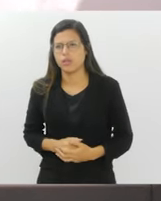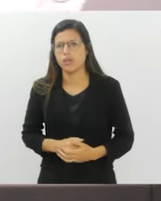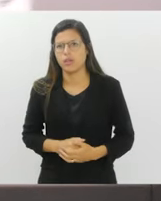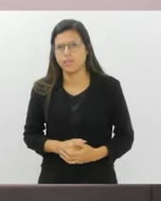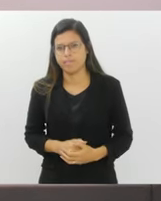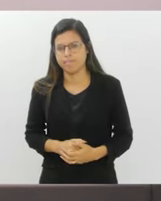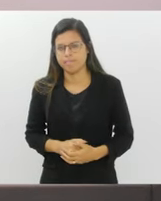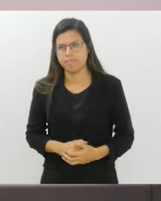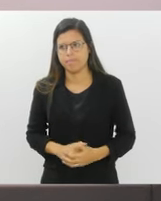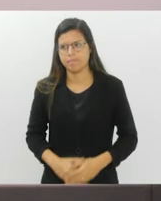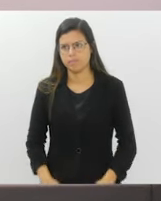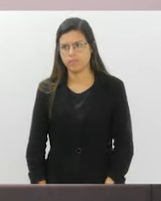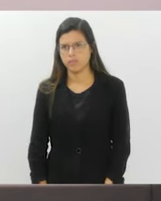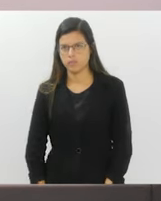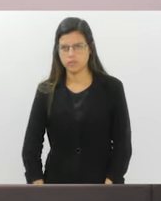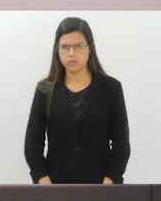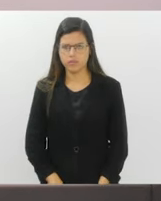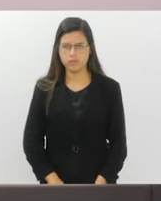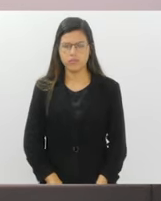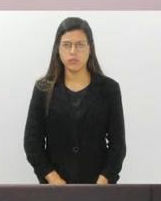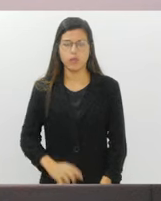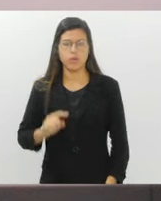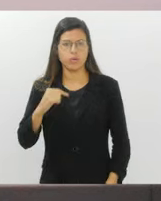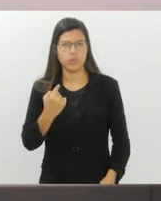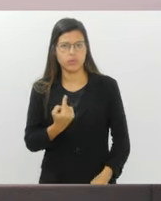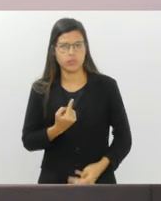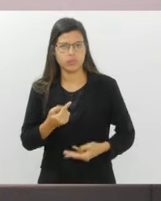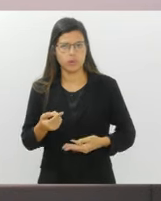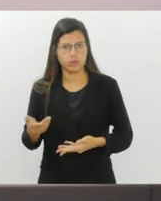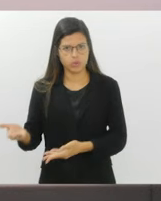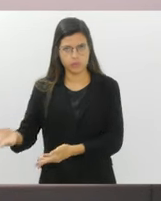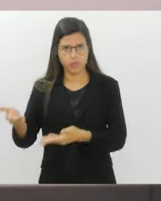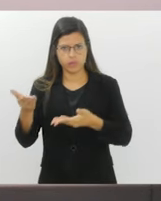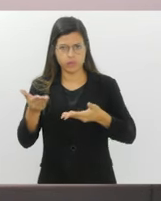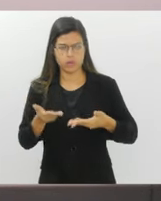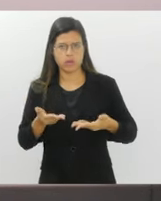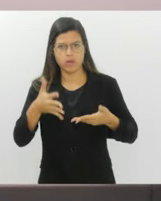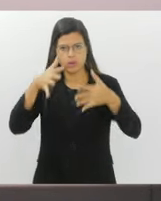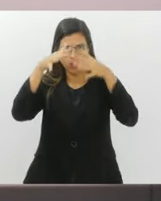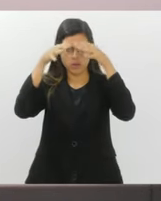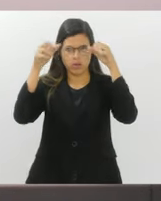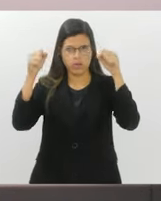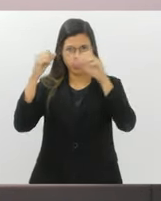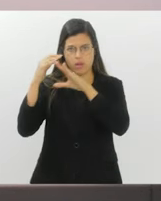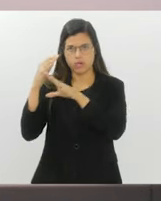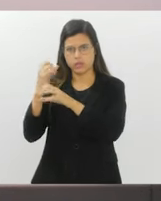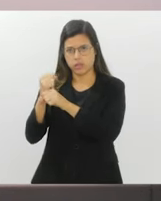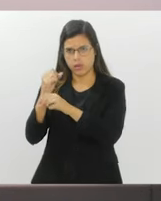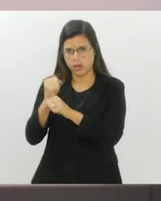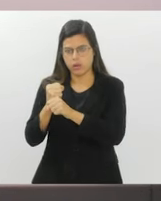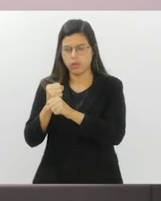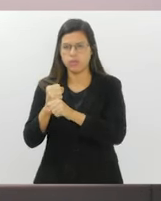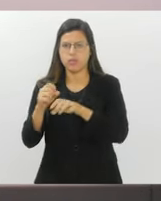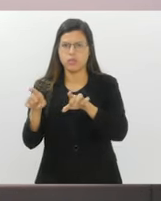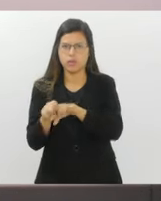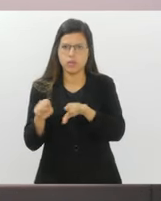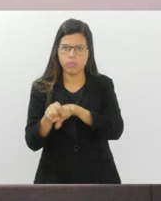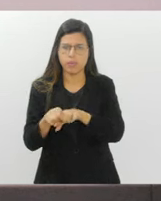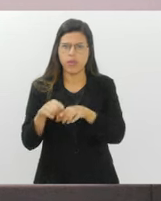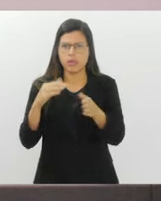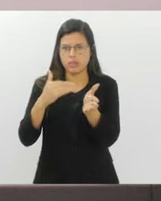envolvida. Nós convidamos o Tribunal de Contas, a CETRANS,